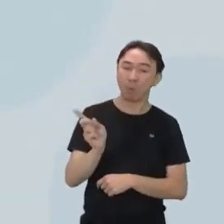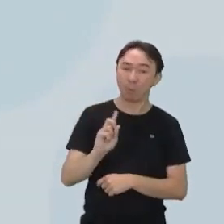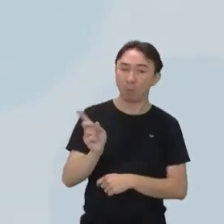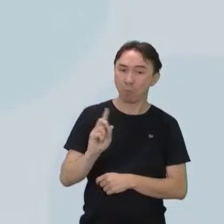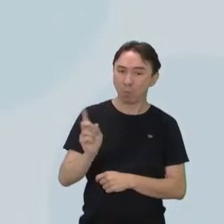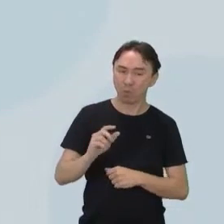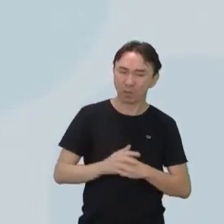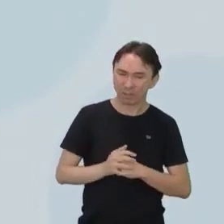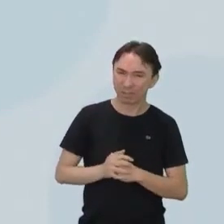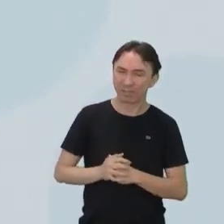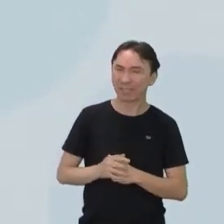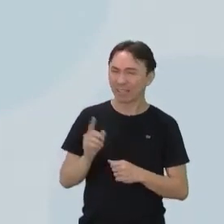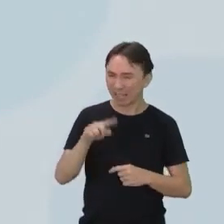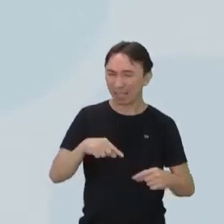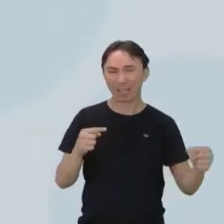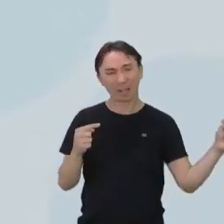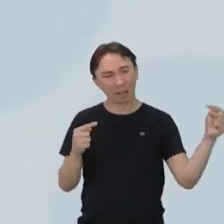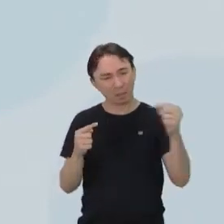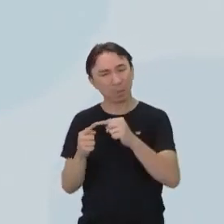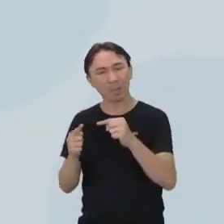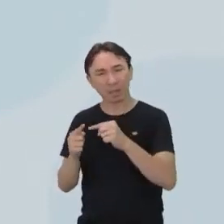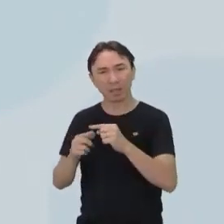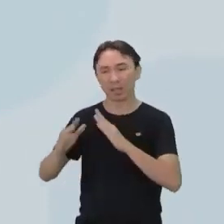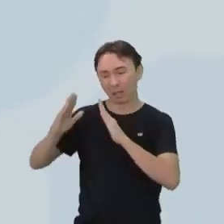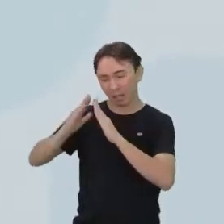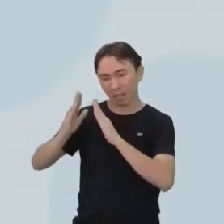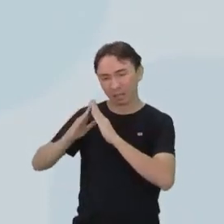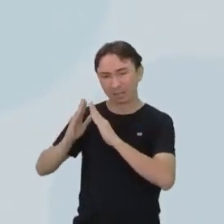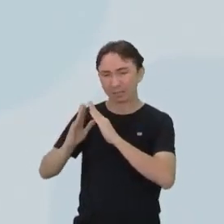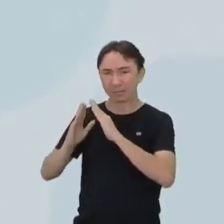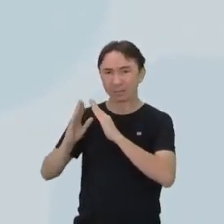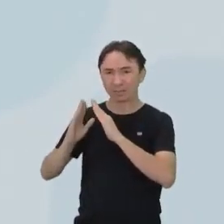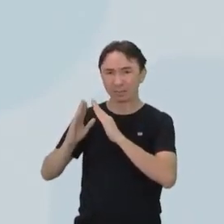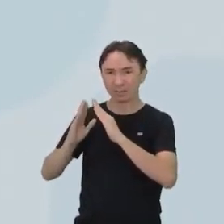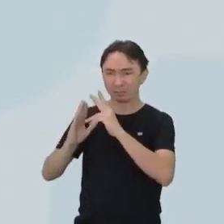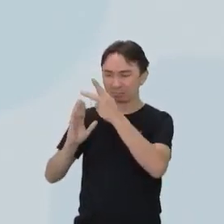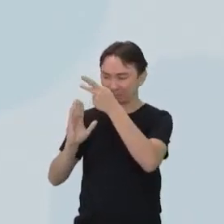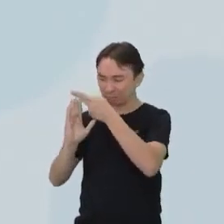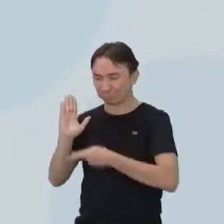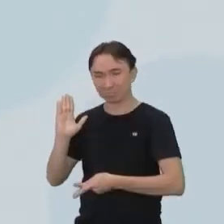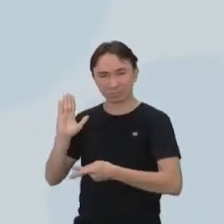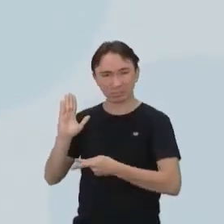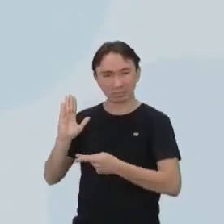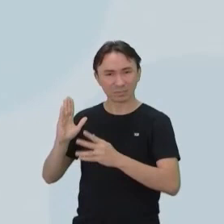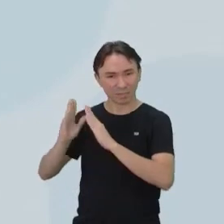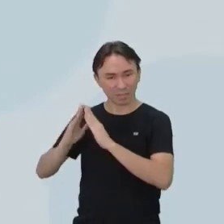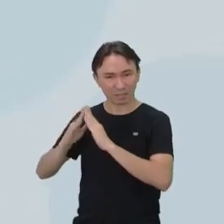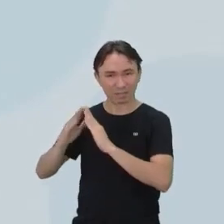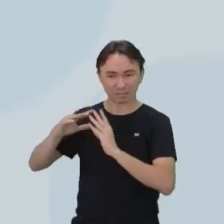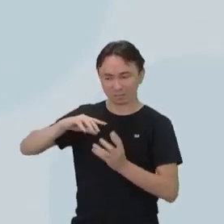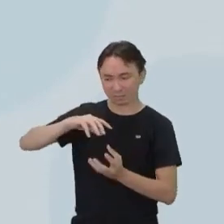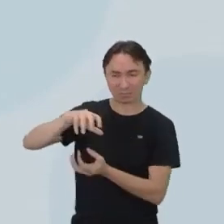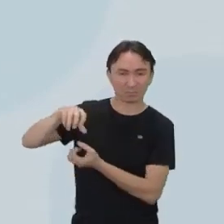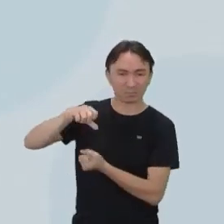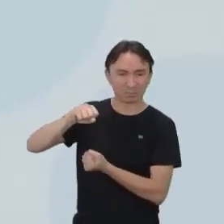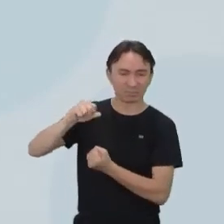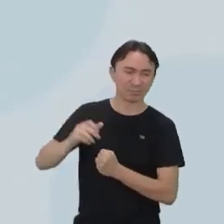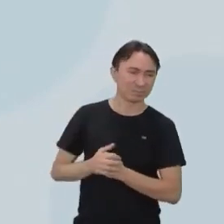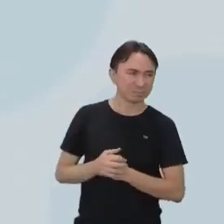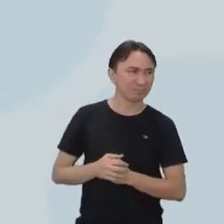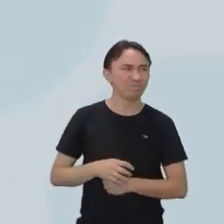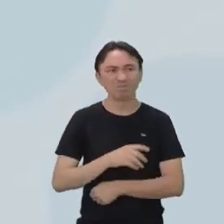é condizente em projetos de moradia sustentáveis aí? Eu acho que não, né, professor? Porque ela diz ali, ó,